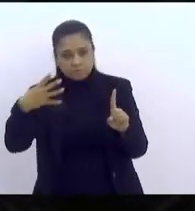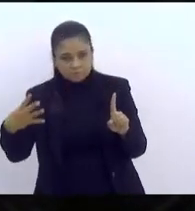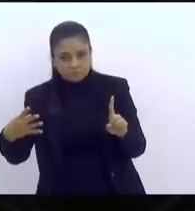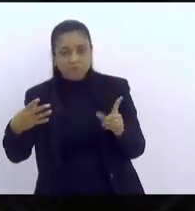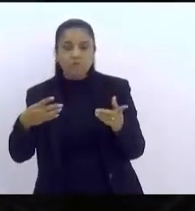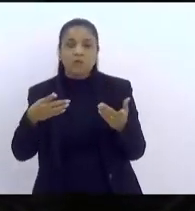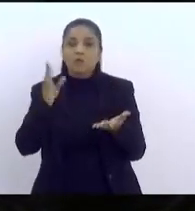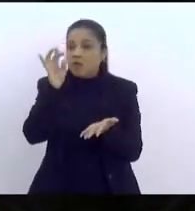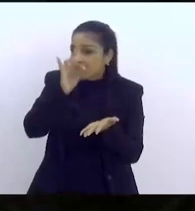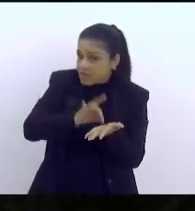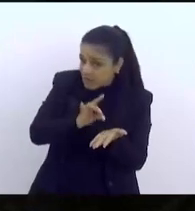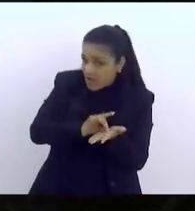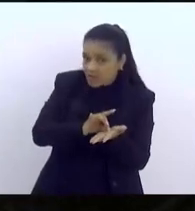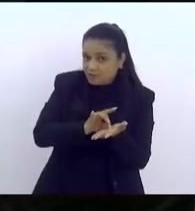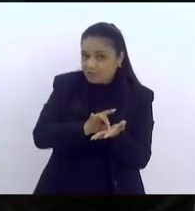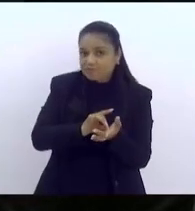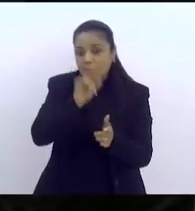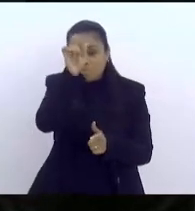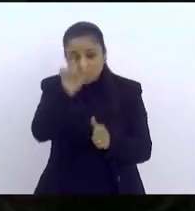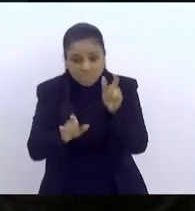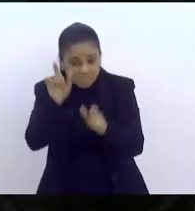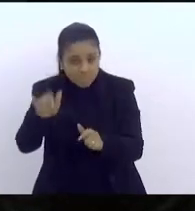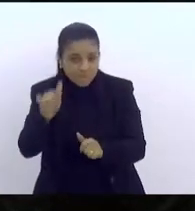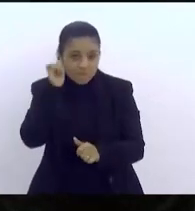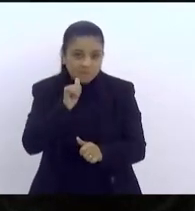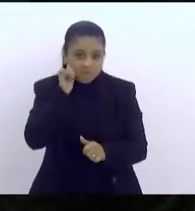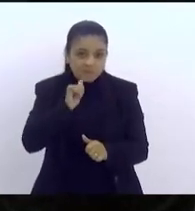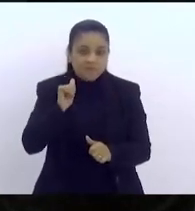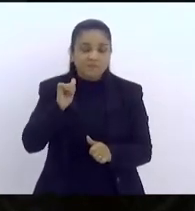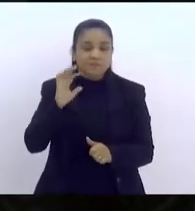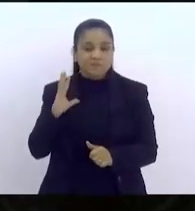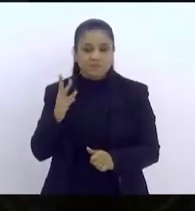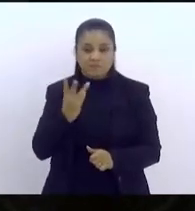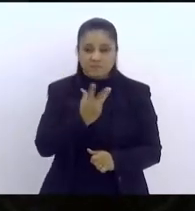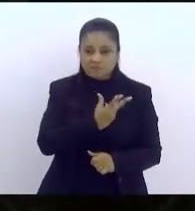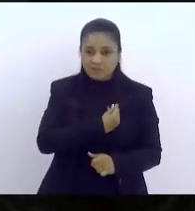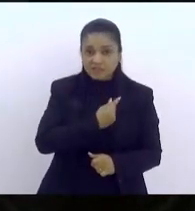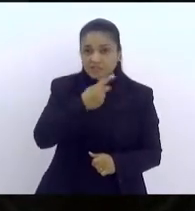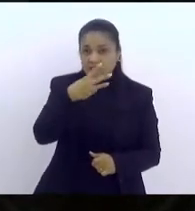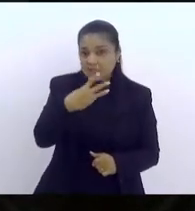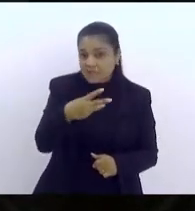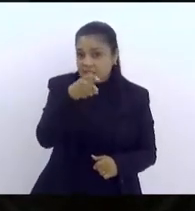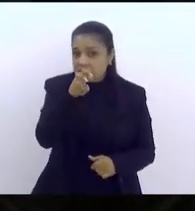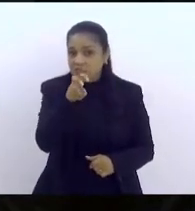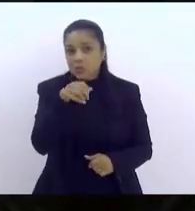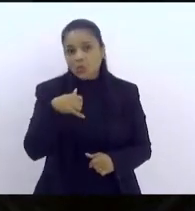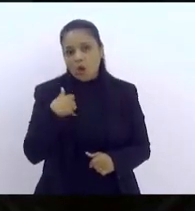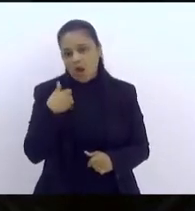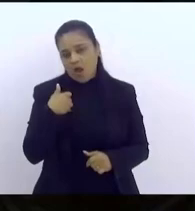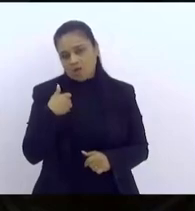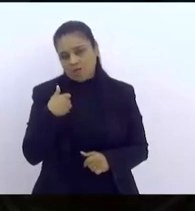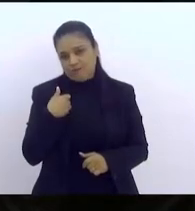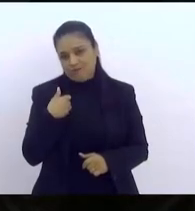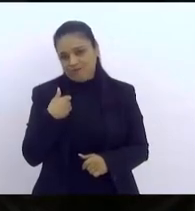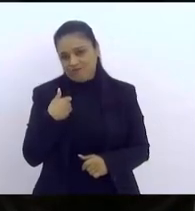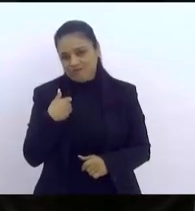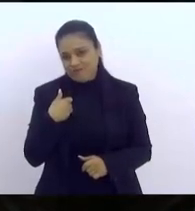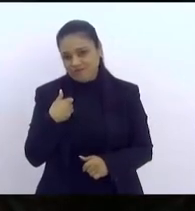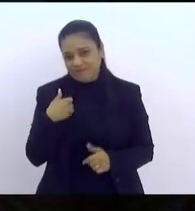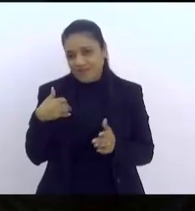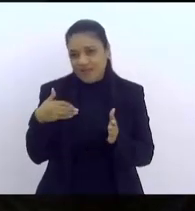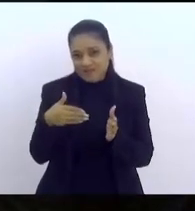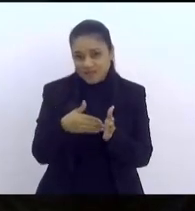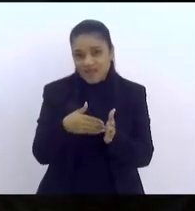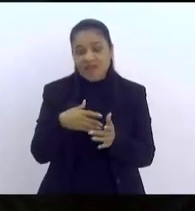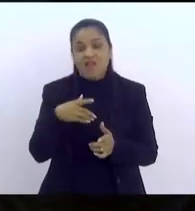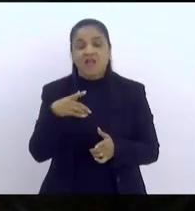não é verdade que mulheres transexuais e travestis têm a expectativa de vida de 35 anos? É ou não é verdade que mulheres transexuais e